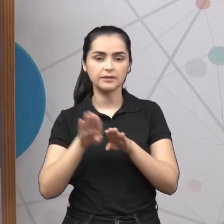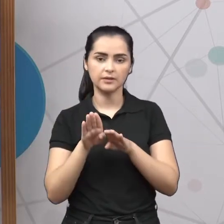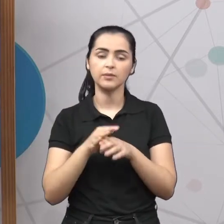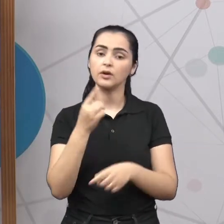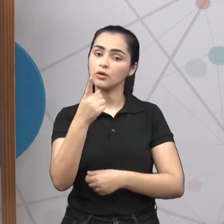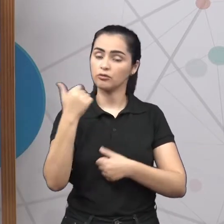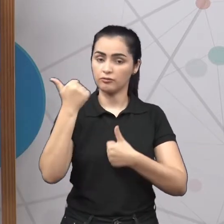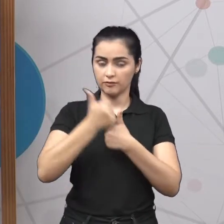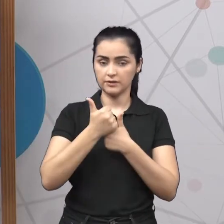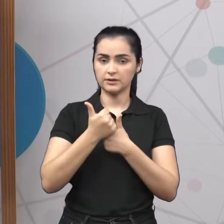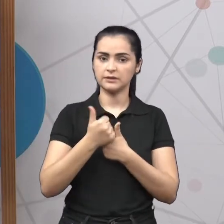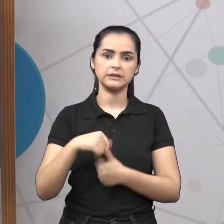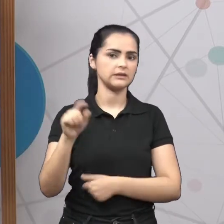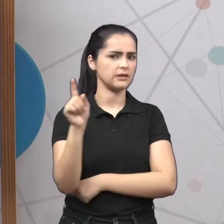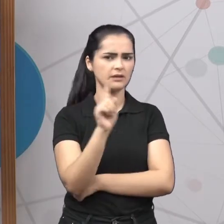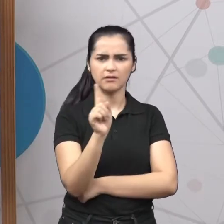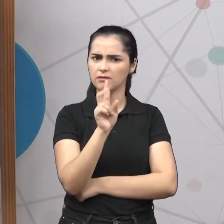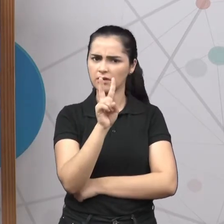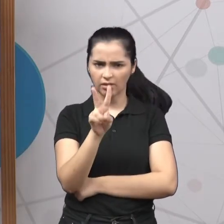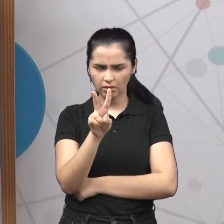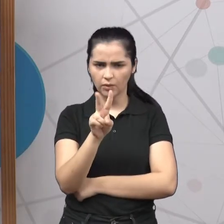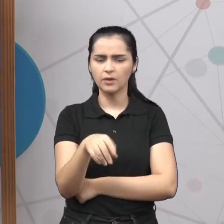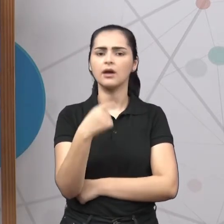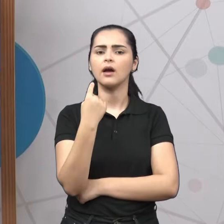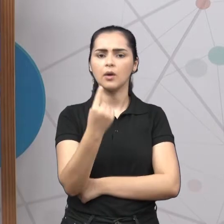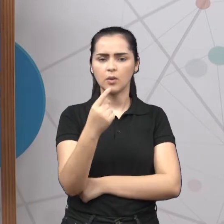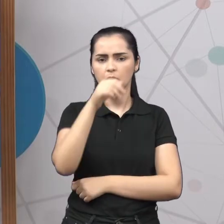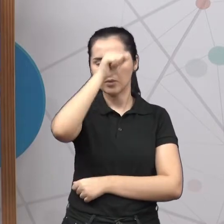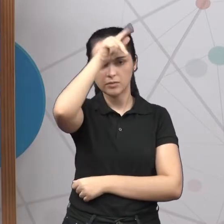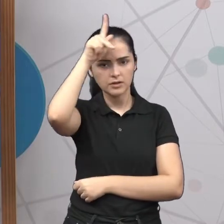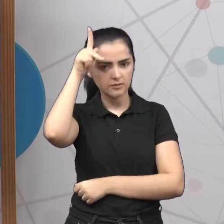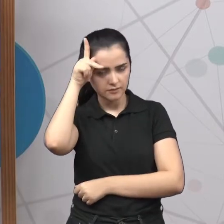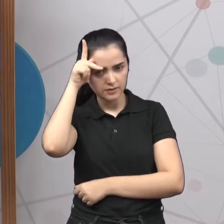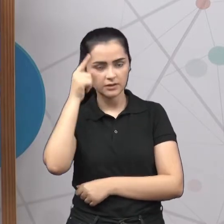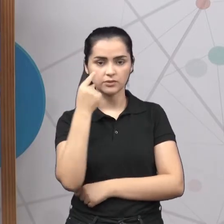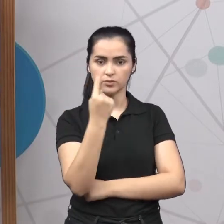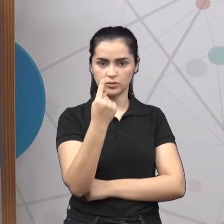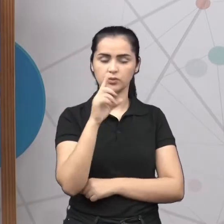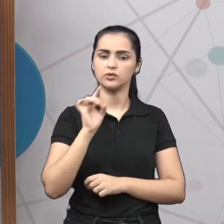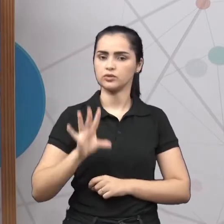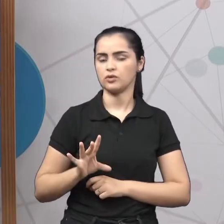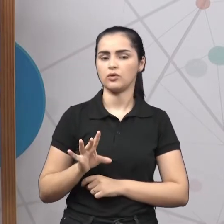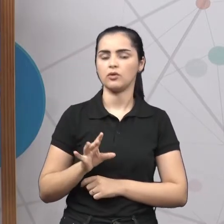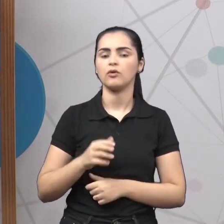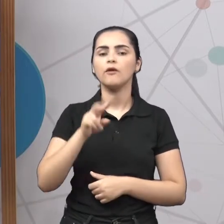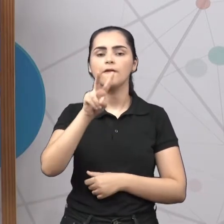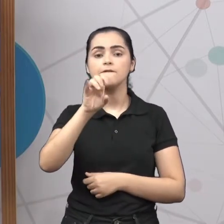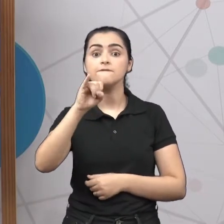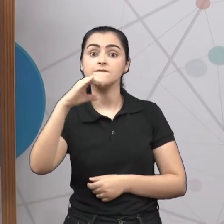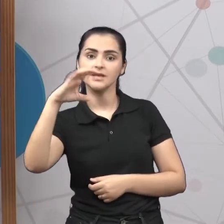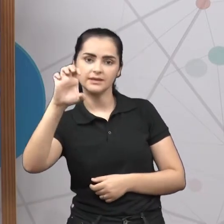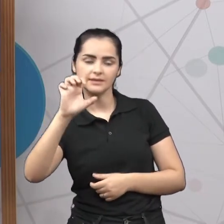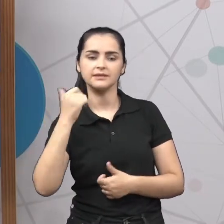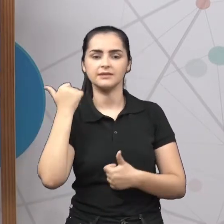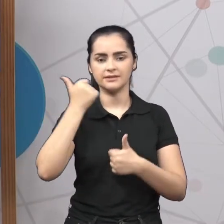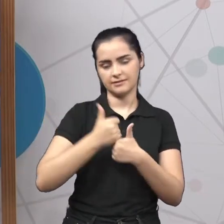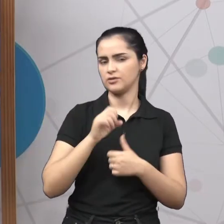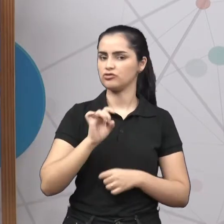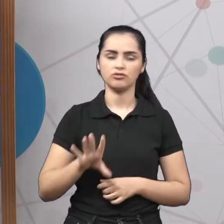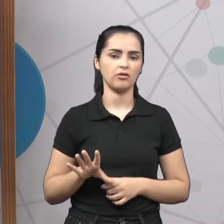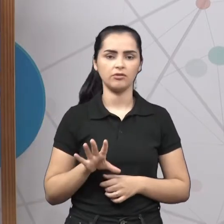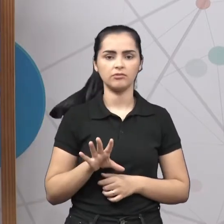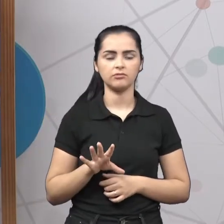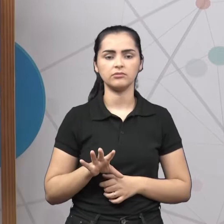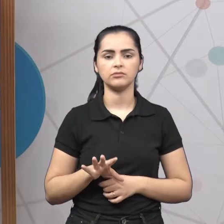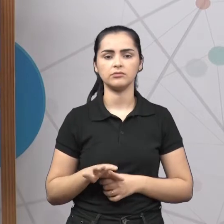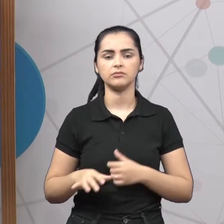vice. Não é 2 prefeitos, ok? É um prefeito é somente um. E o vice é somente o vice. Ele só